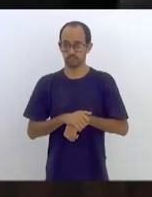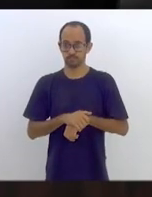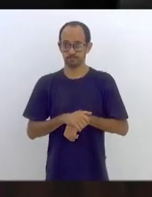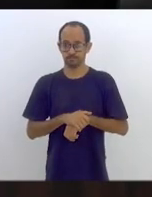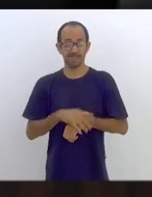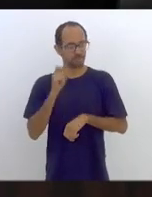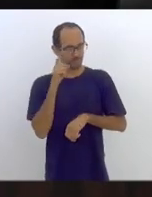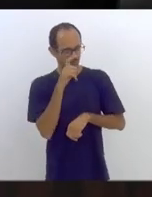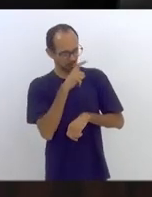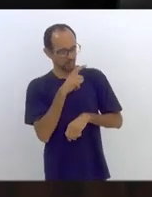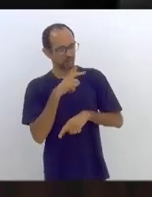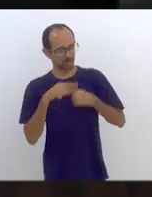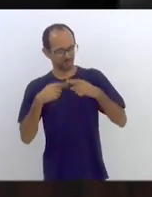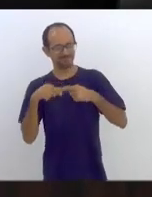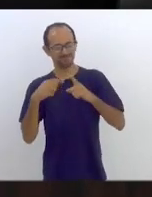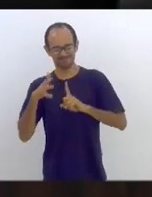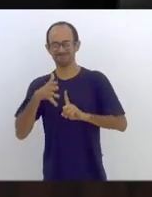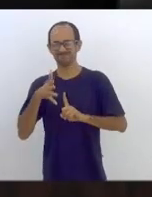difícil, né?